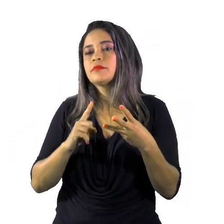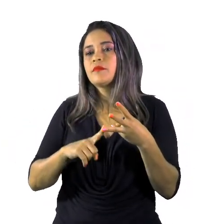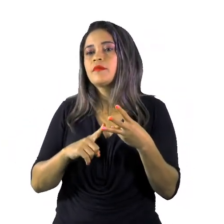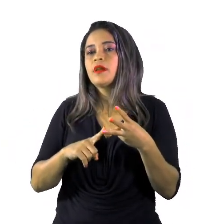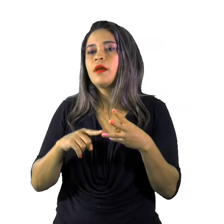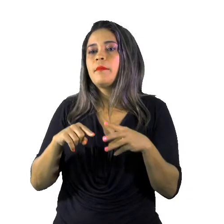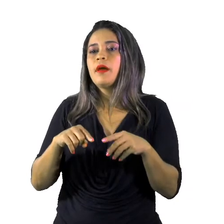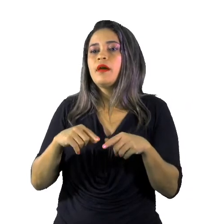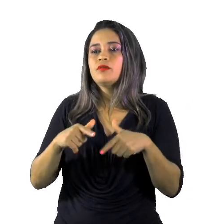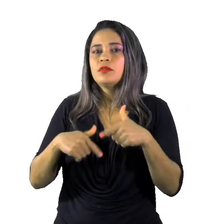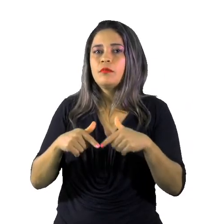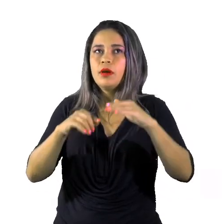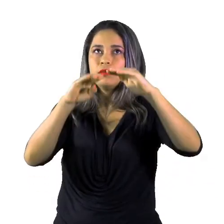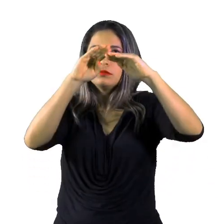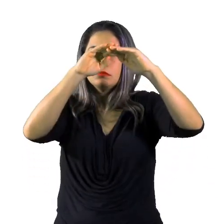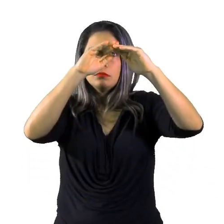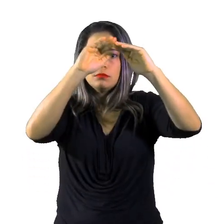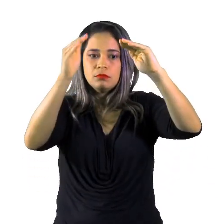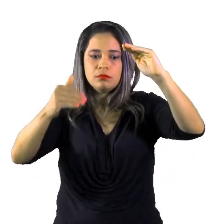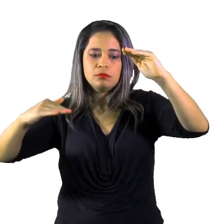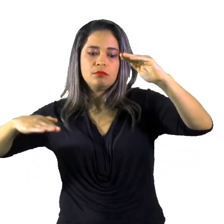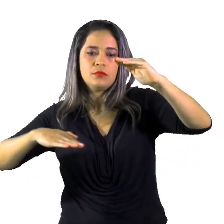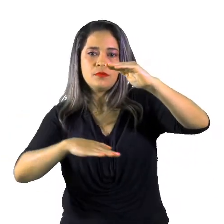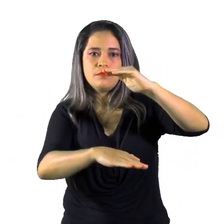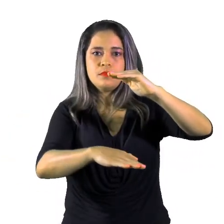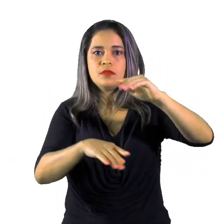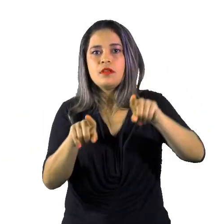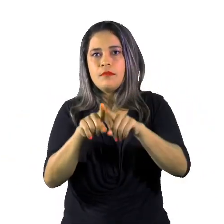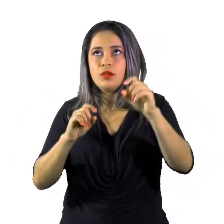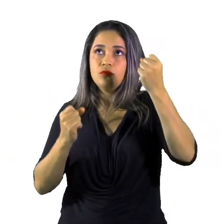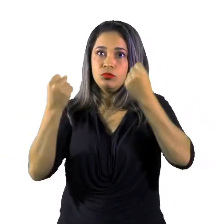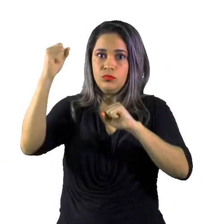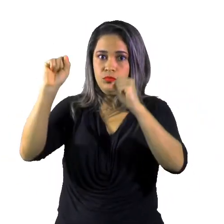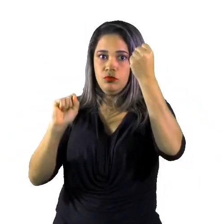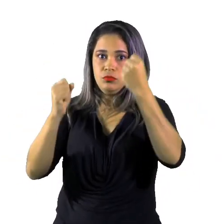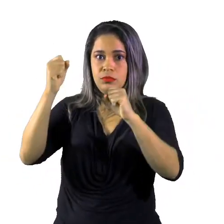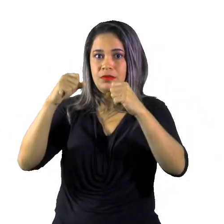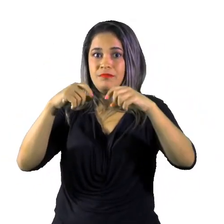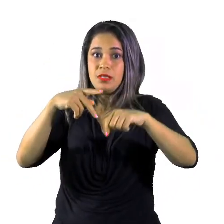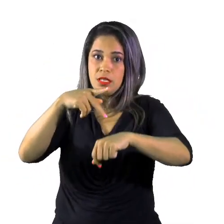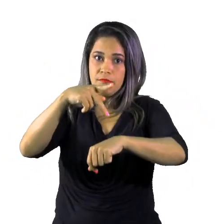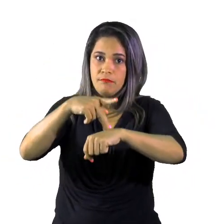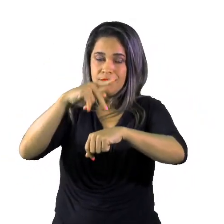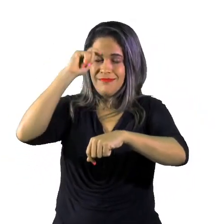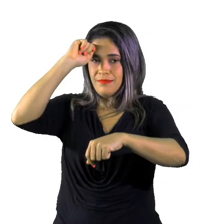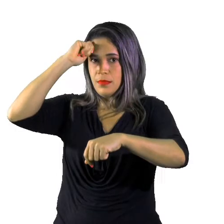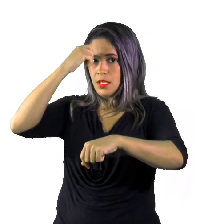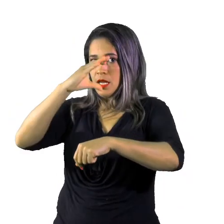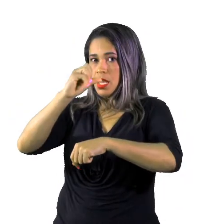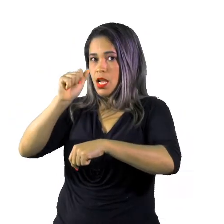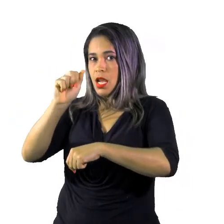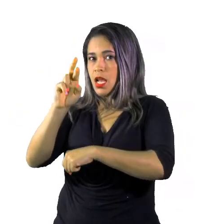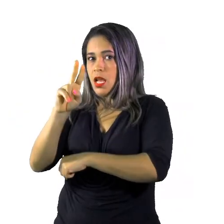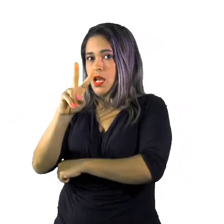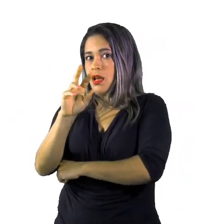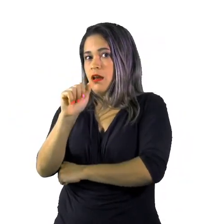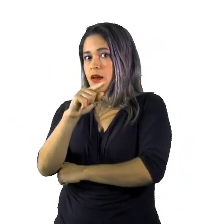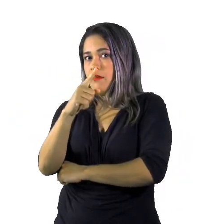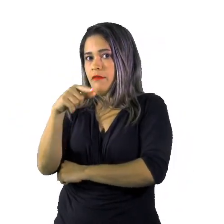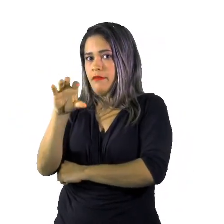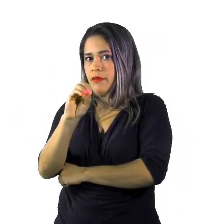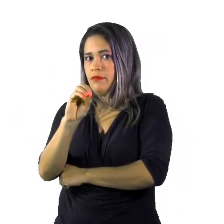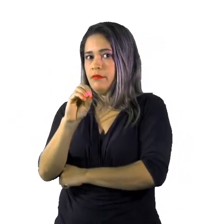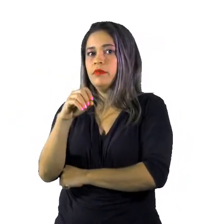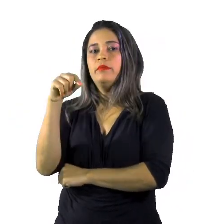minas e na indústria, as minas de carvão também eram muito utilizado o trabalho